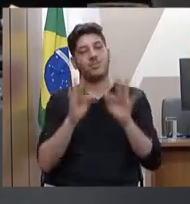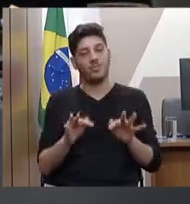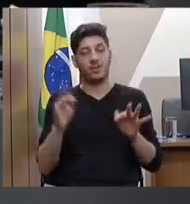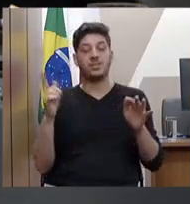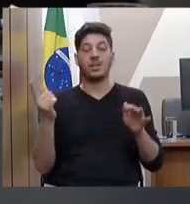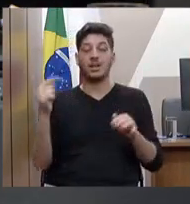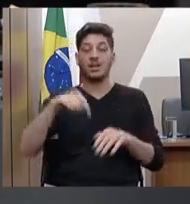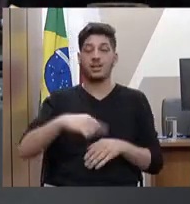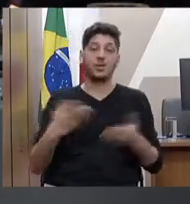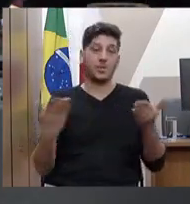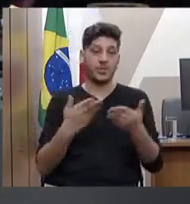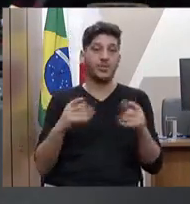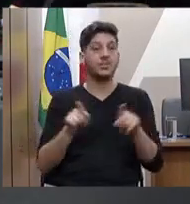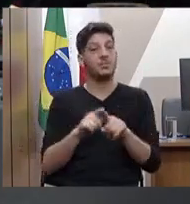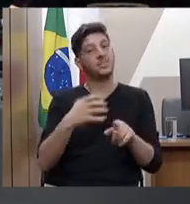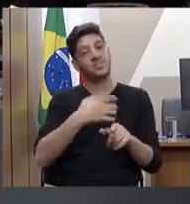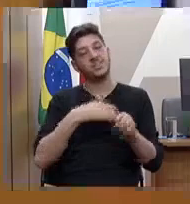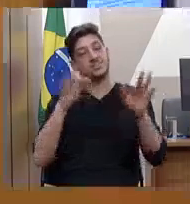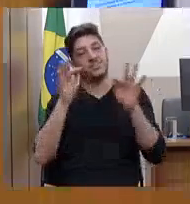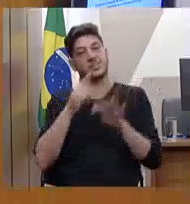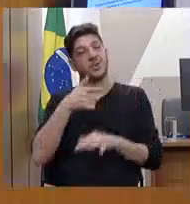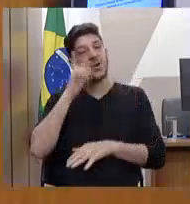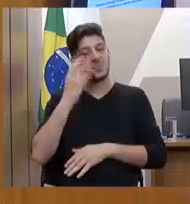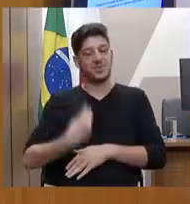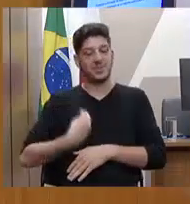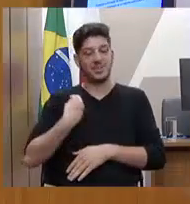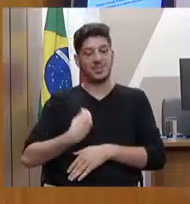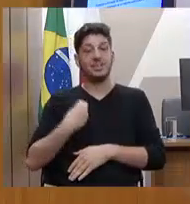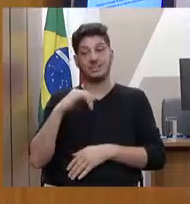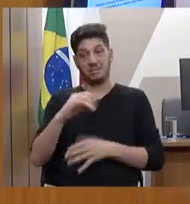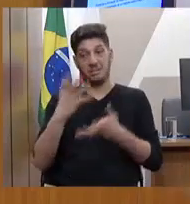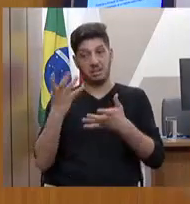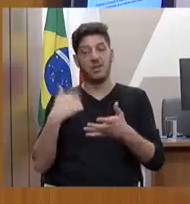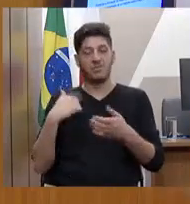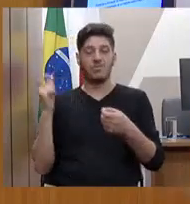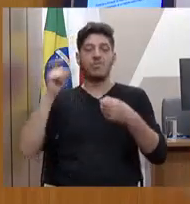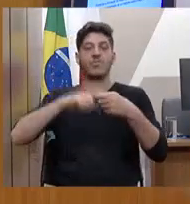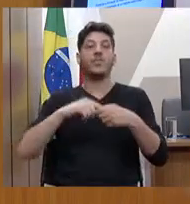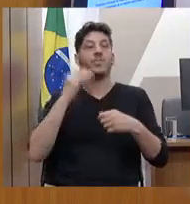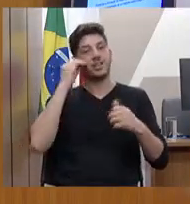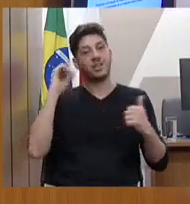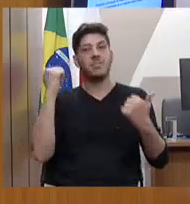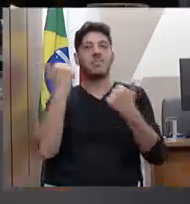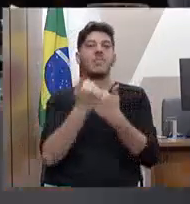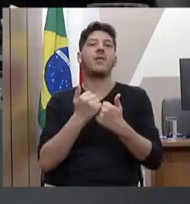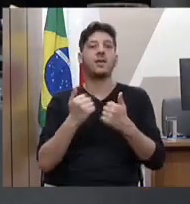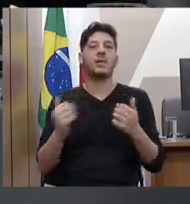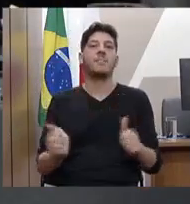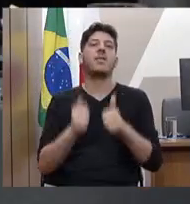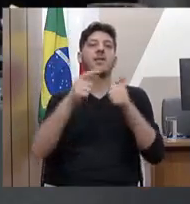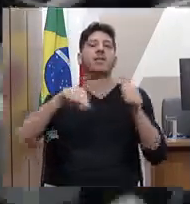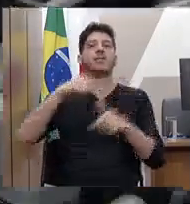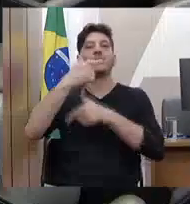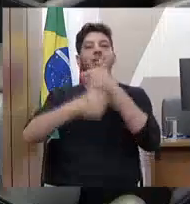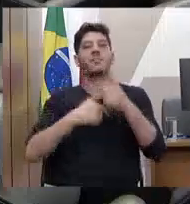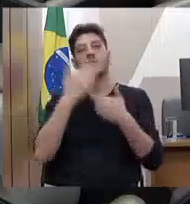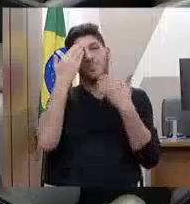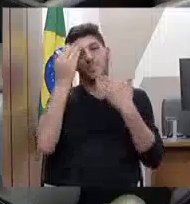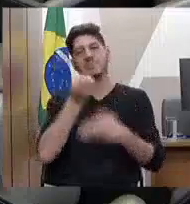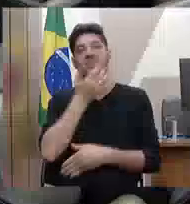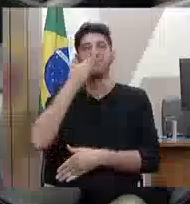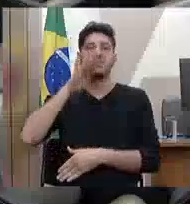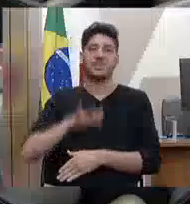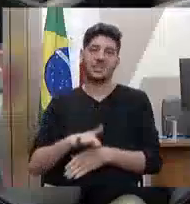sempre precisar né eu posso voltar e tentar contribuir um pouco aí com o trabalho do Senhor obrigada boa tarde